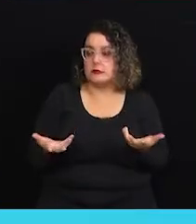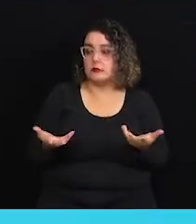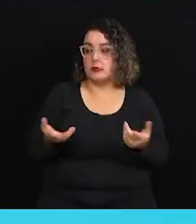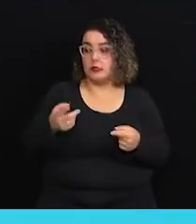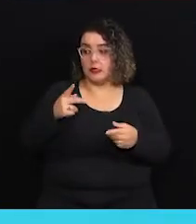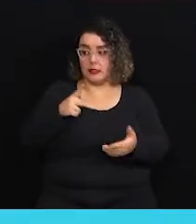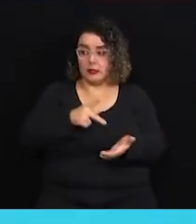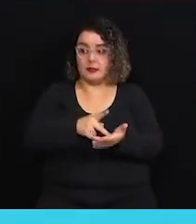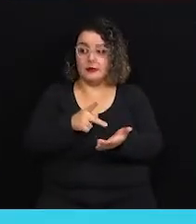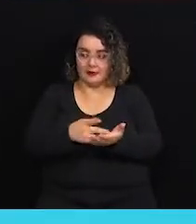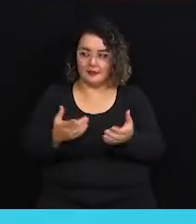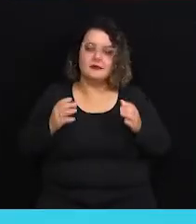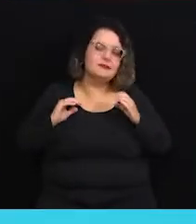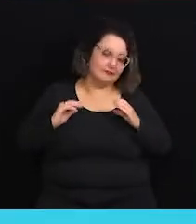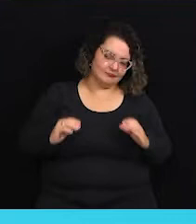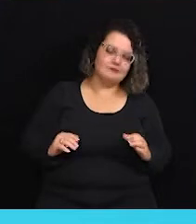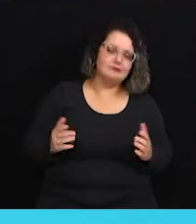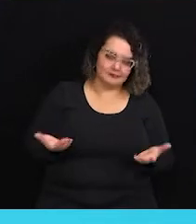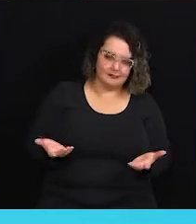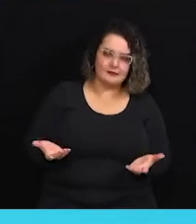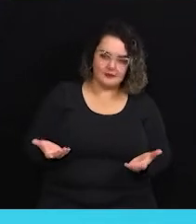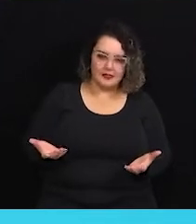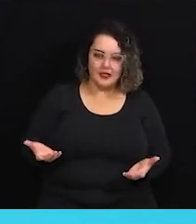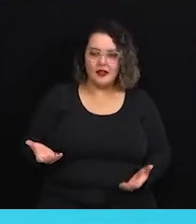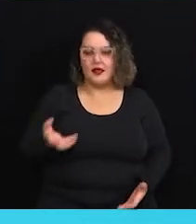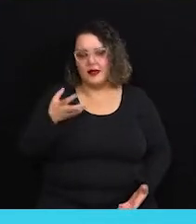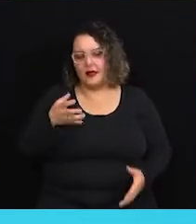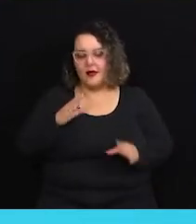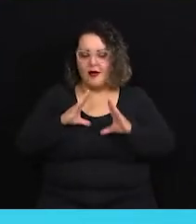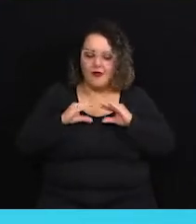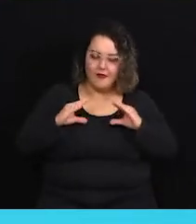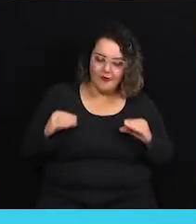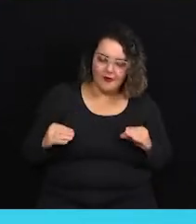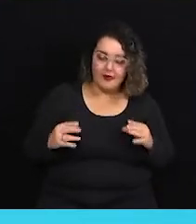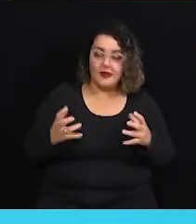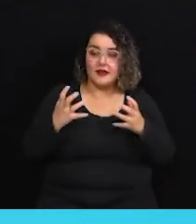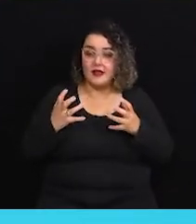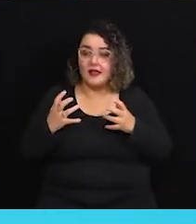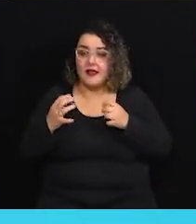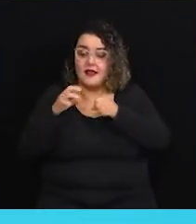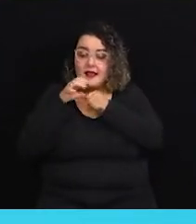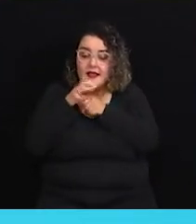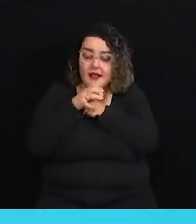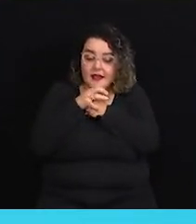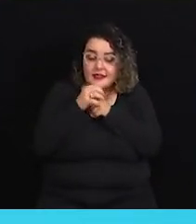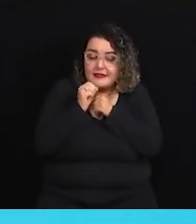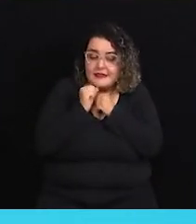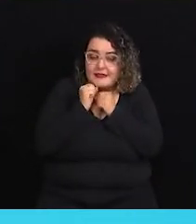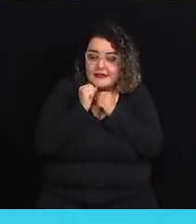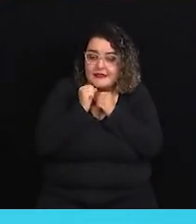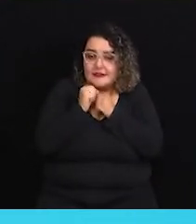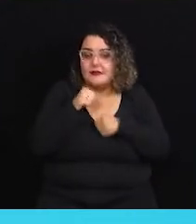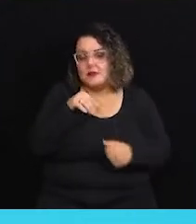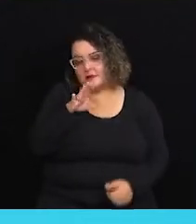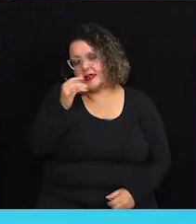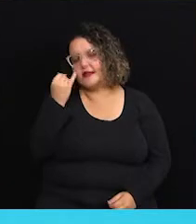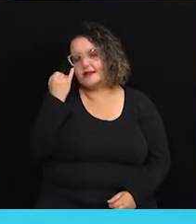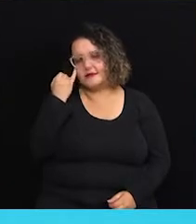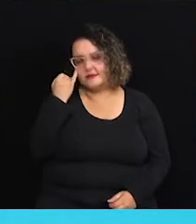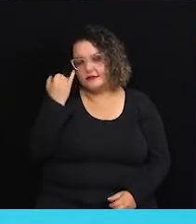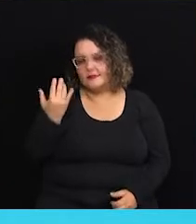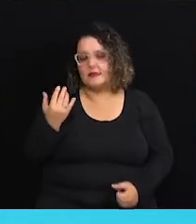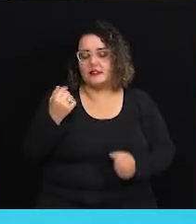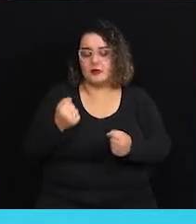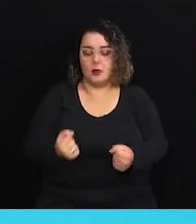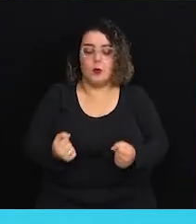Na verdade, é comportamental, né? A gente quer um conforto, a gente quer aquecer o corpo, a gente fica com um pouquinho mais de preguiça, né, de